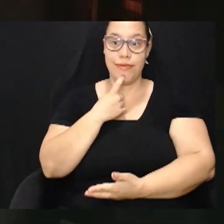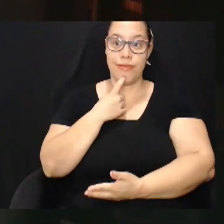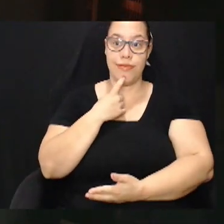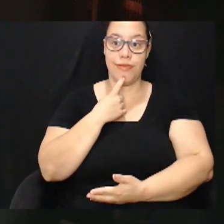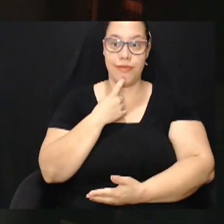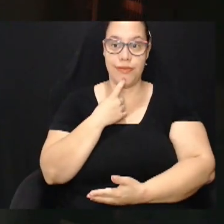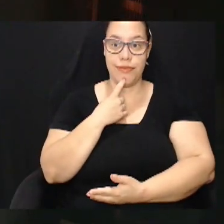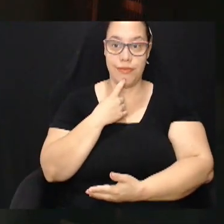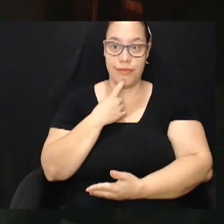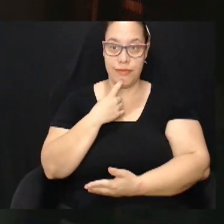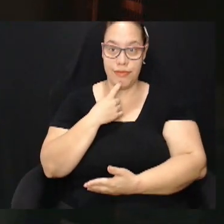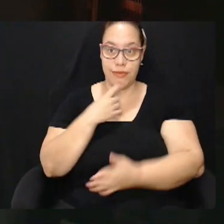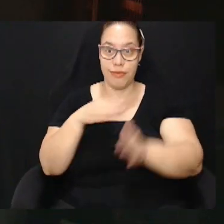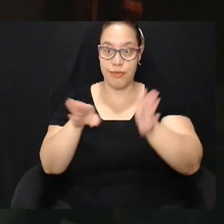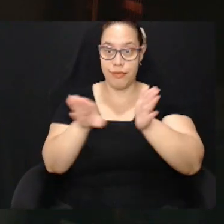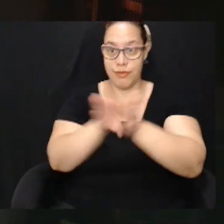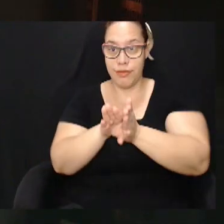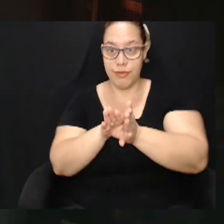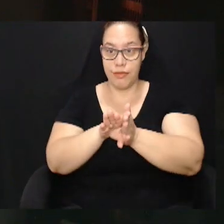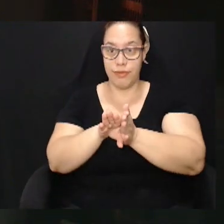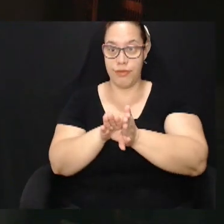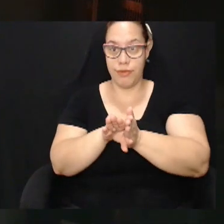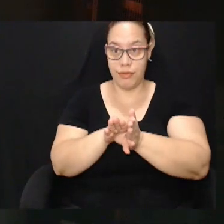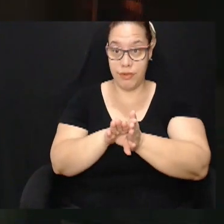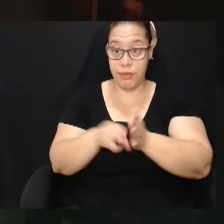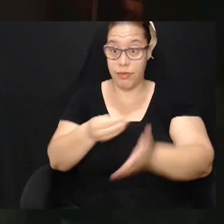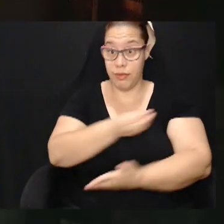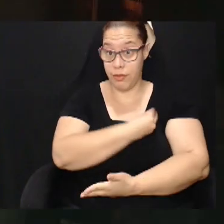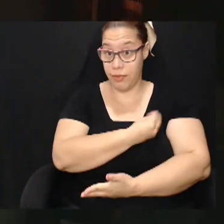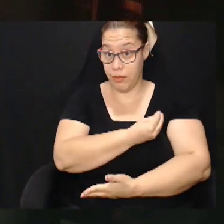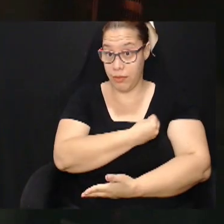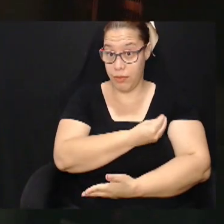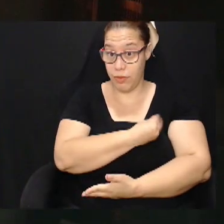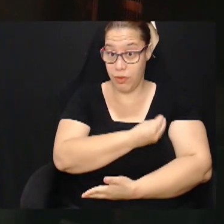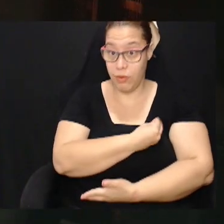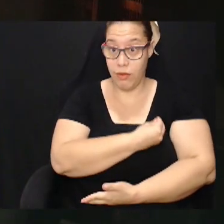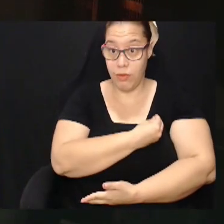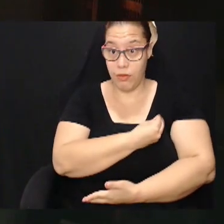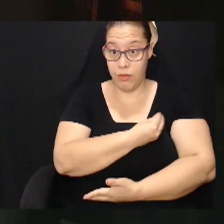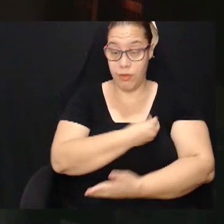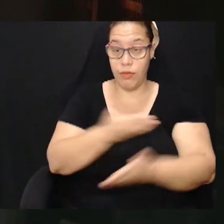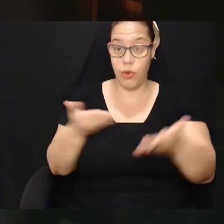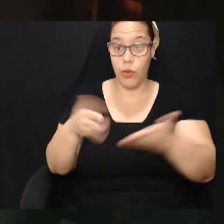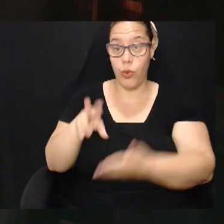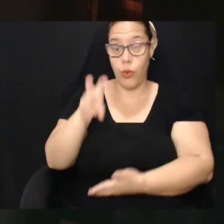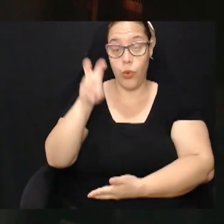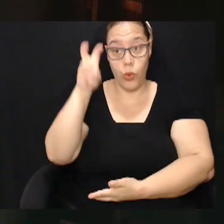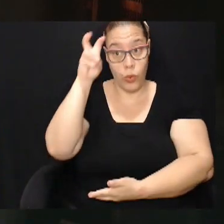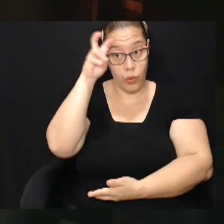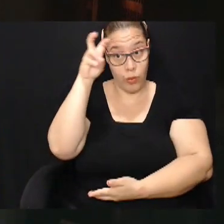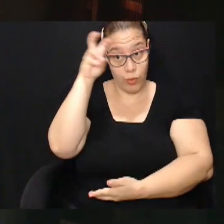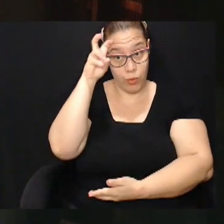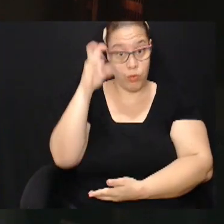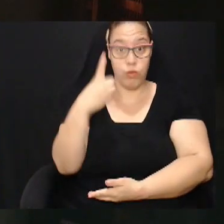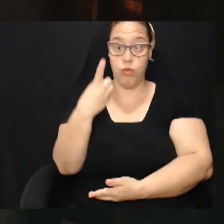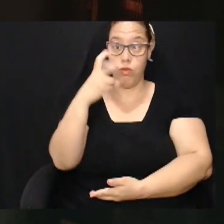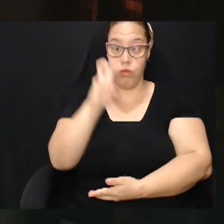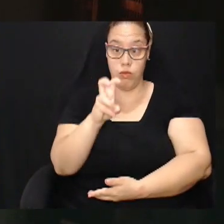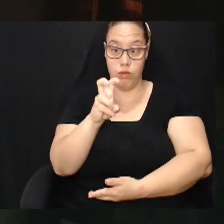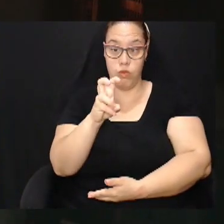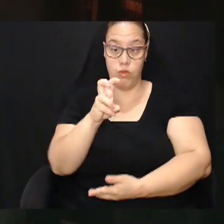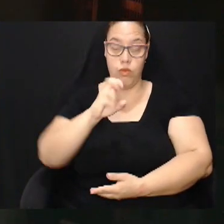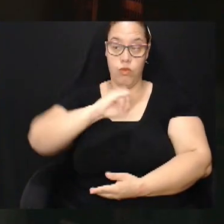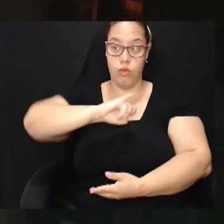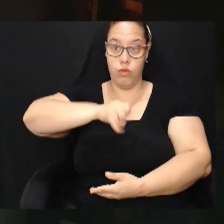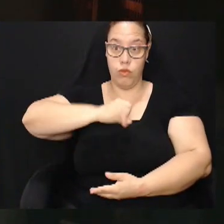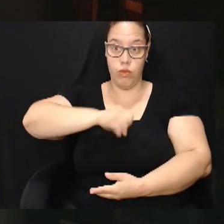uma edição do Estúdio Câmara ao vivo para você, hoje quinta-feira, dia 15 de janeiro.